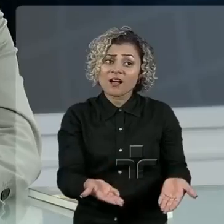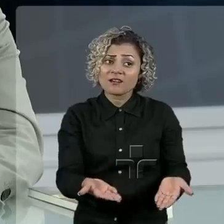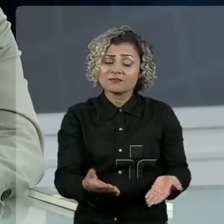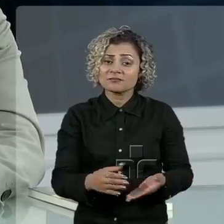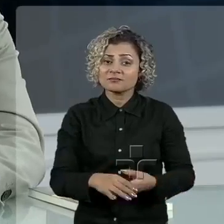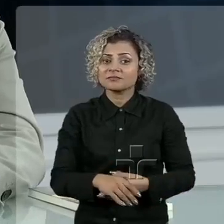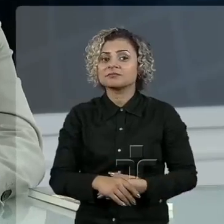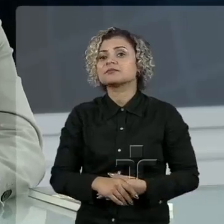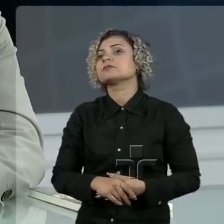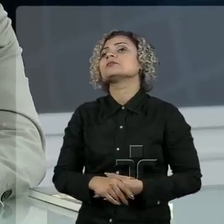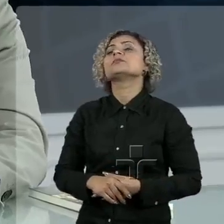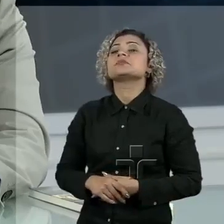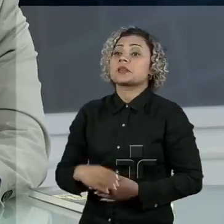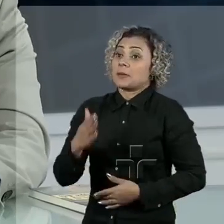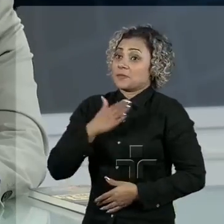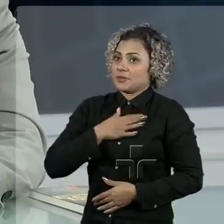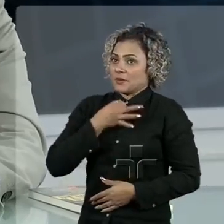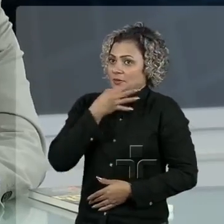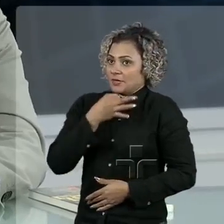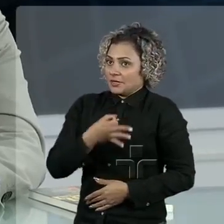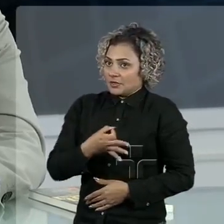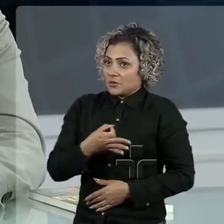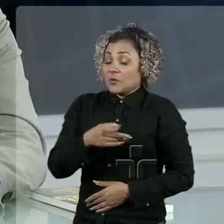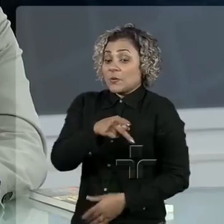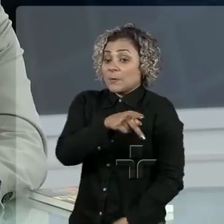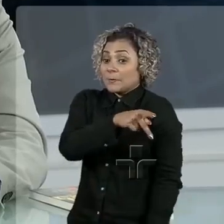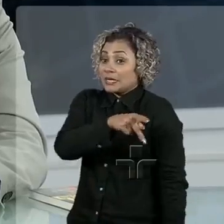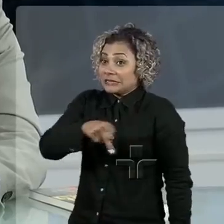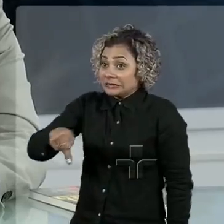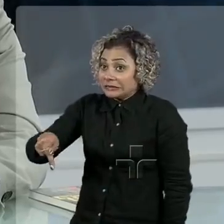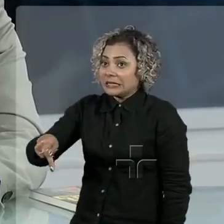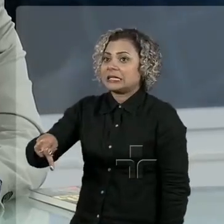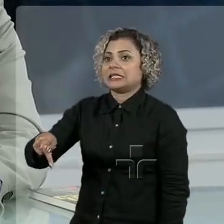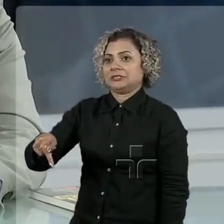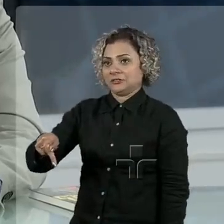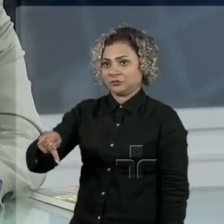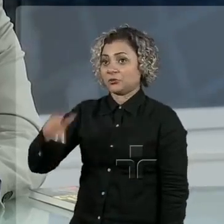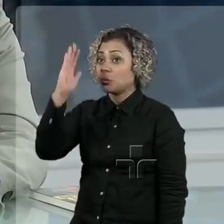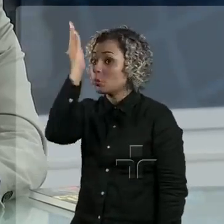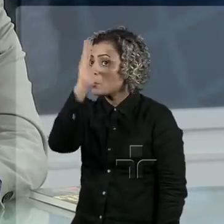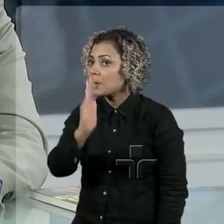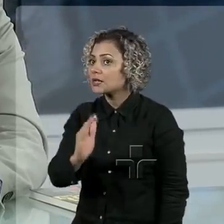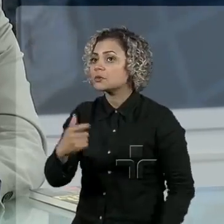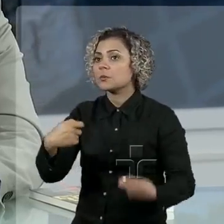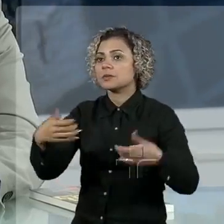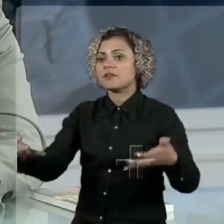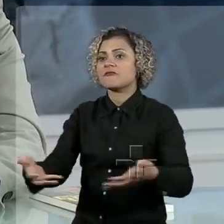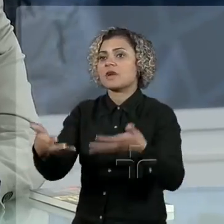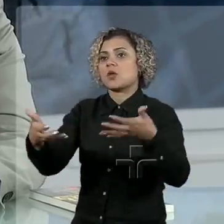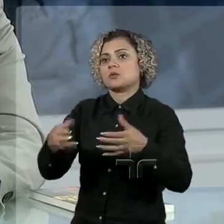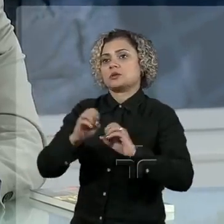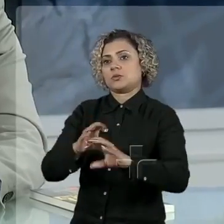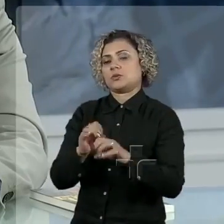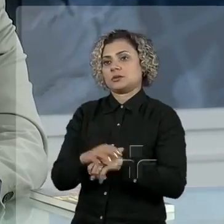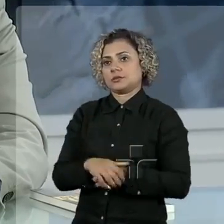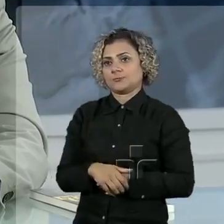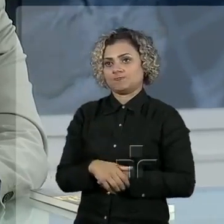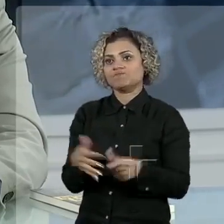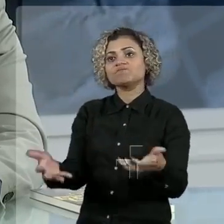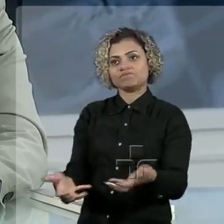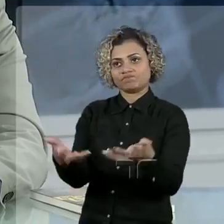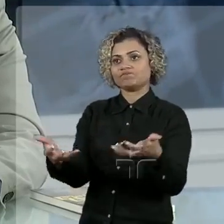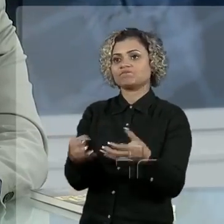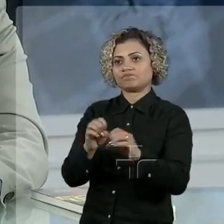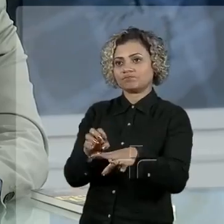que, na minha opinião, um presidente da República ele tem que valorizar a educação. Ele tem que falar com a educação